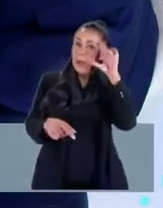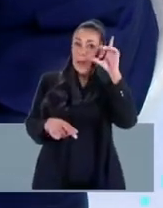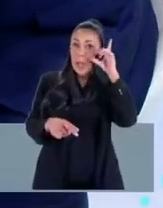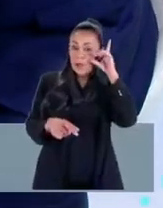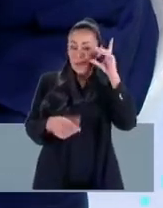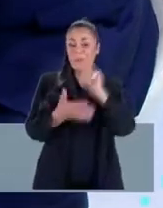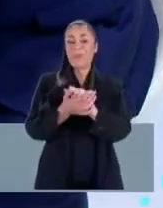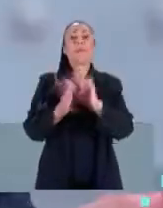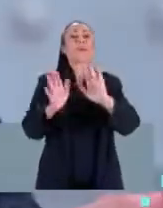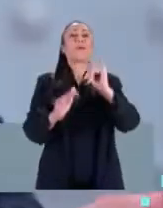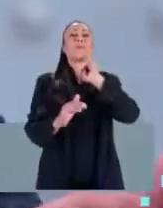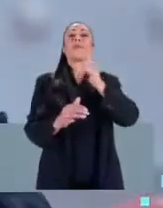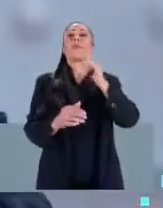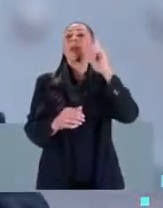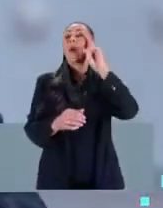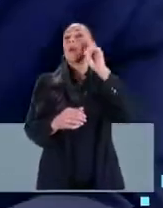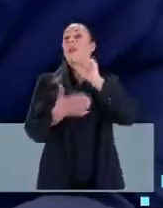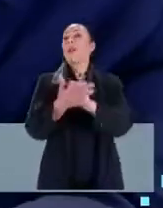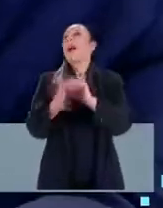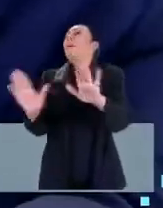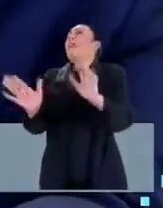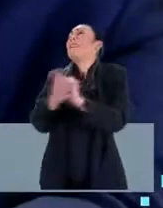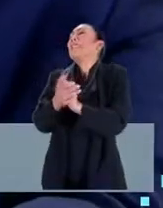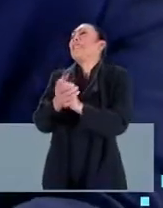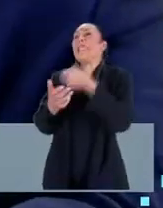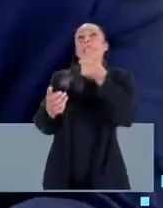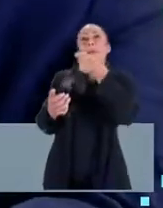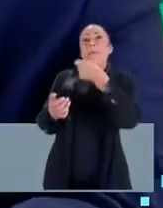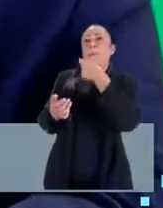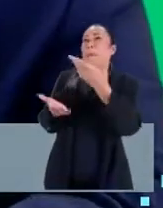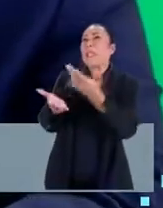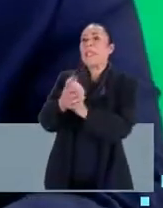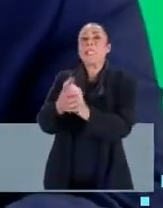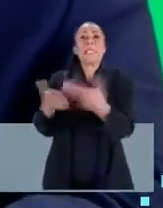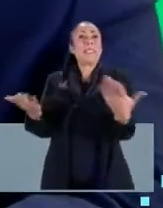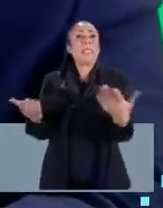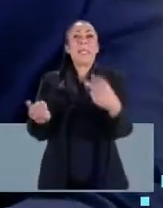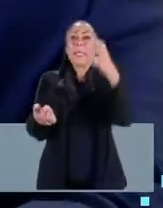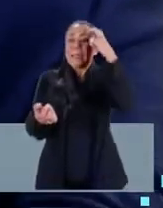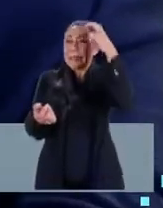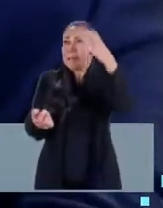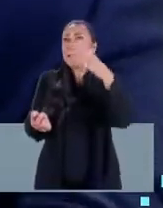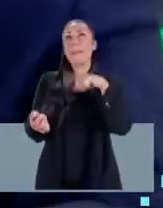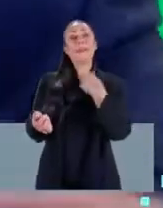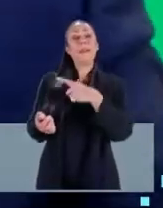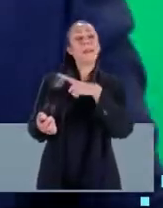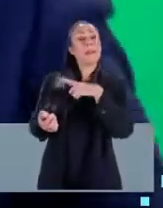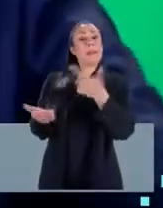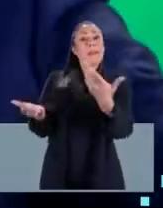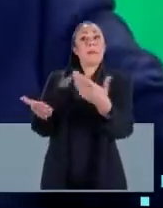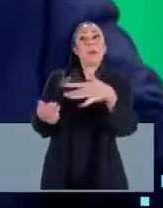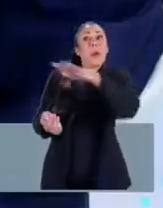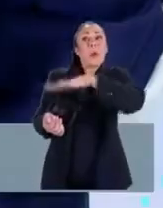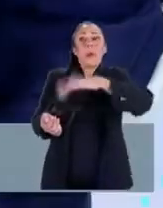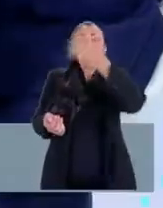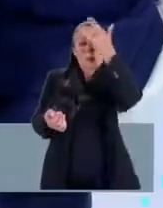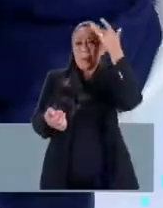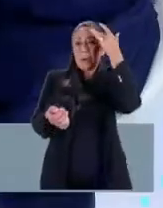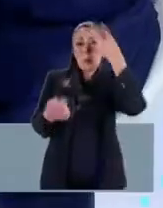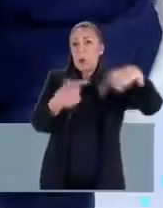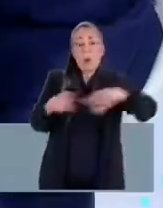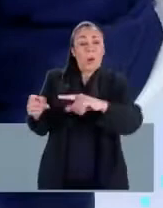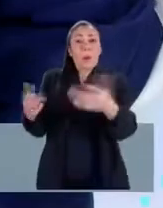uma história. Veja. Mas com toda essa imprensa supostamente inteligente que nós temos... Todo mundo ficou contra,